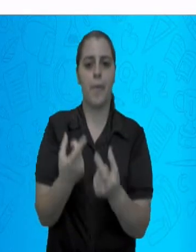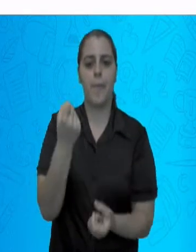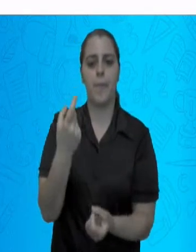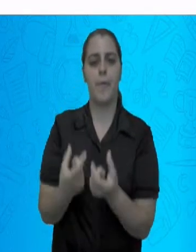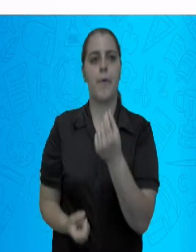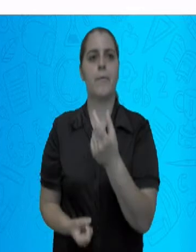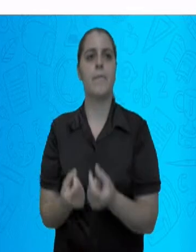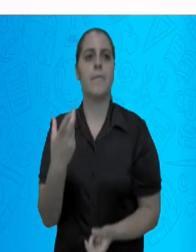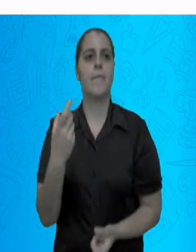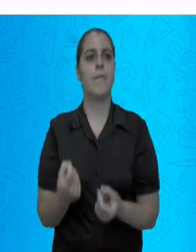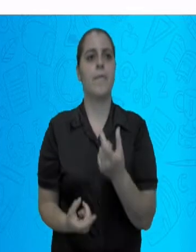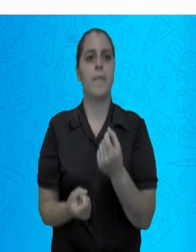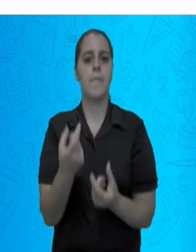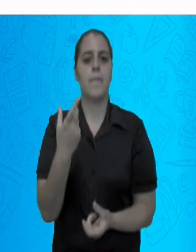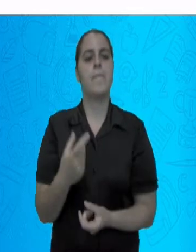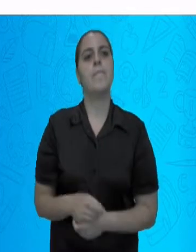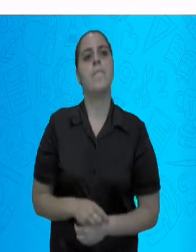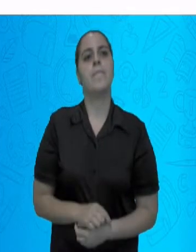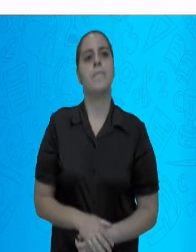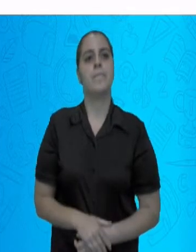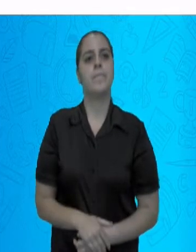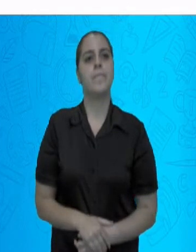E pipoca.